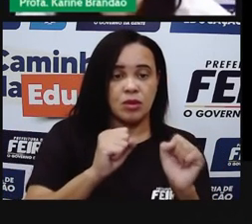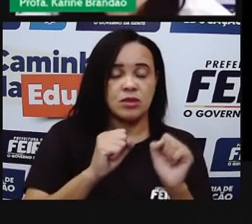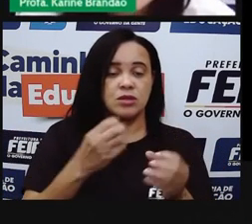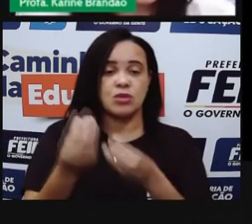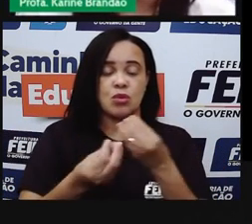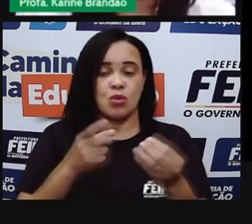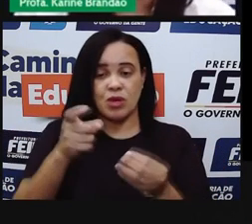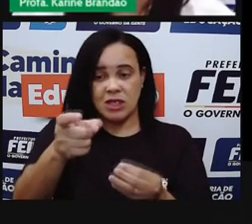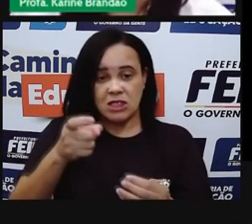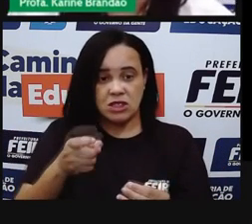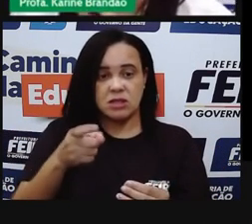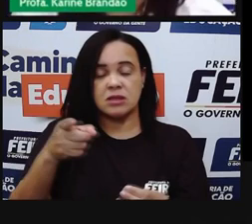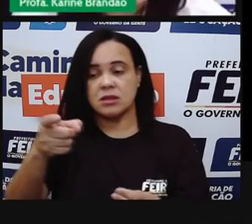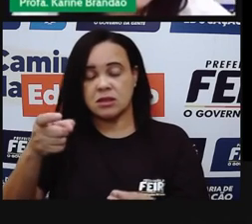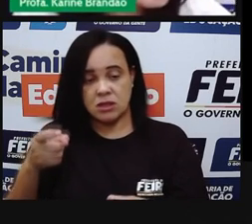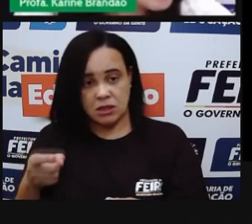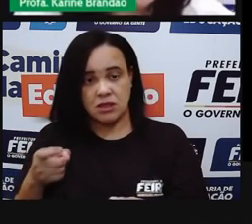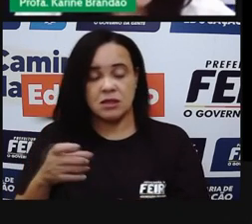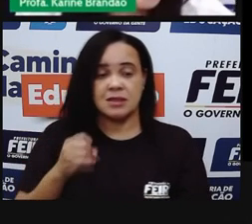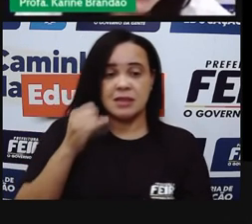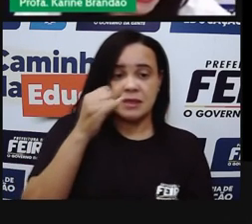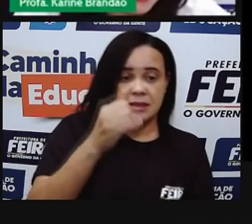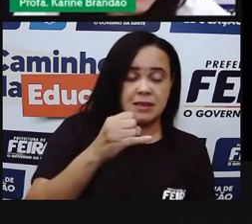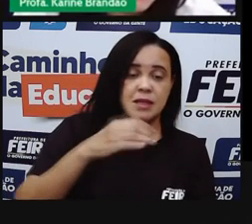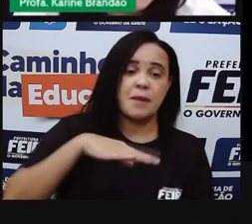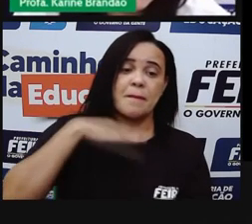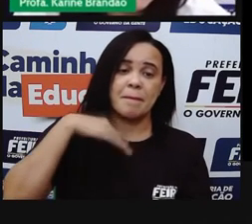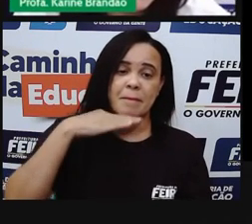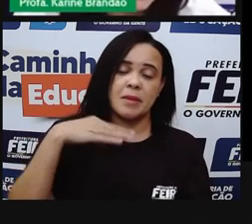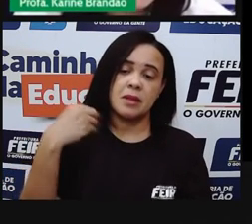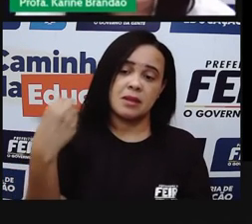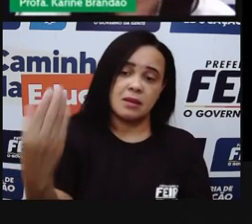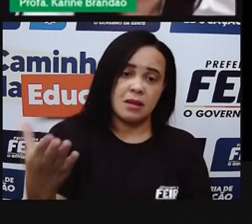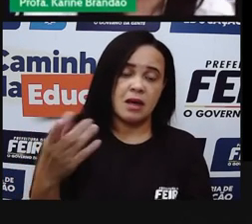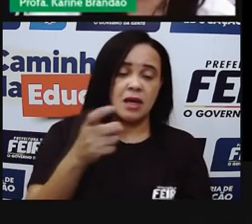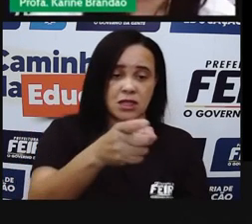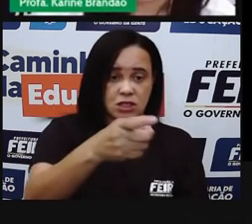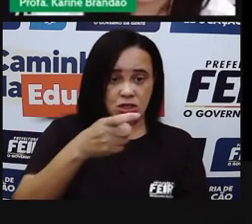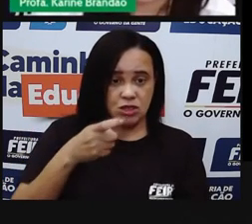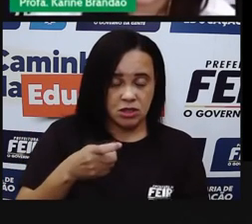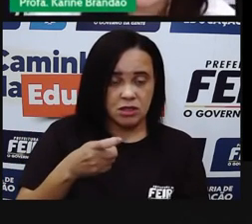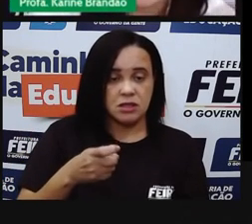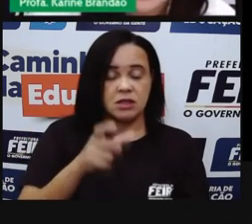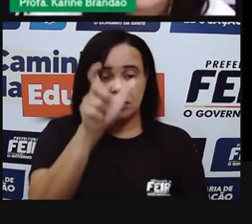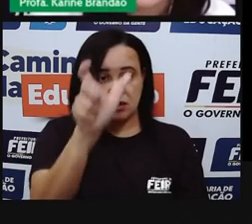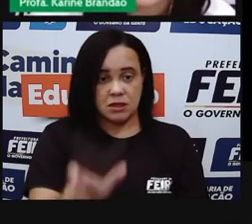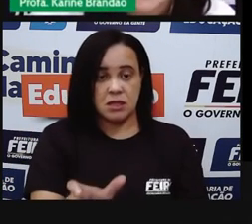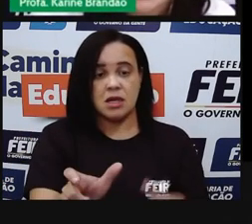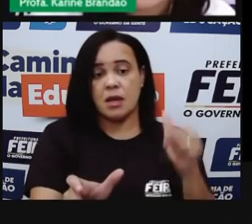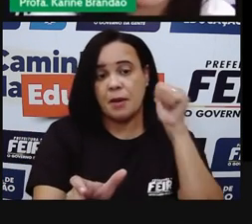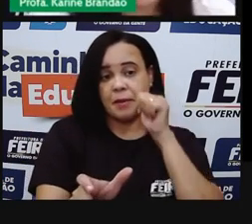XX. Se a mãe só pode dar X, para ser uma menina, o